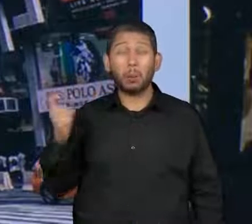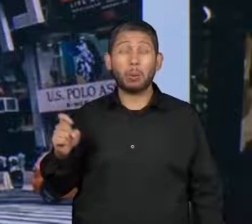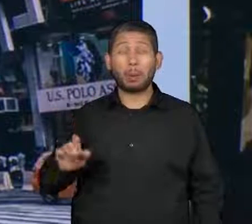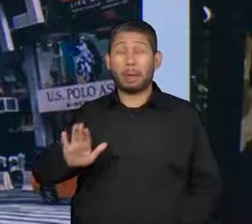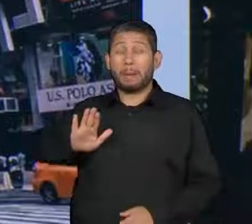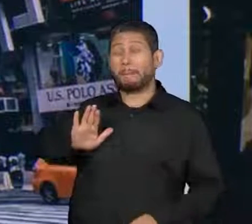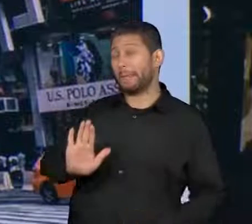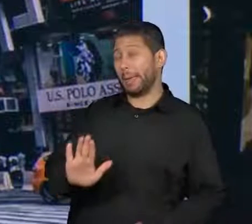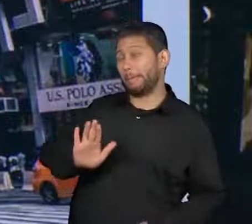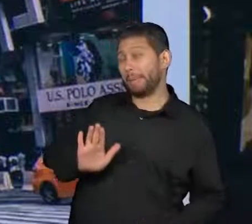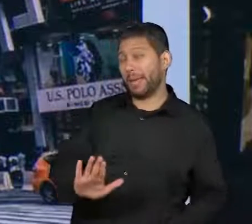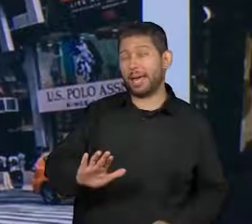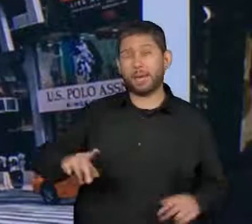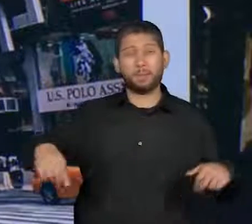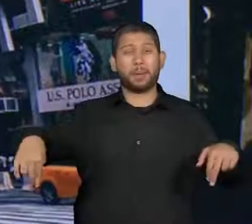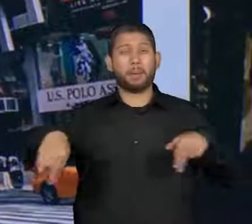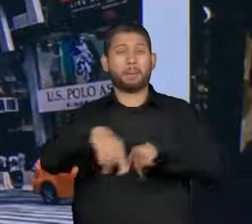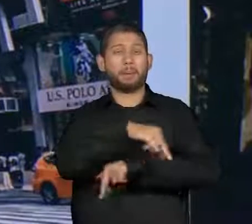Será que você estaria